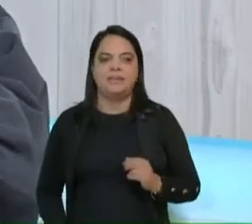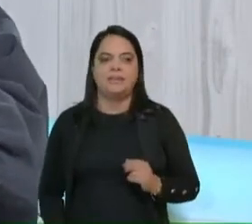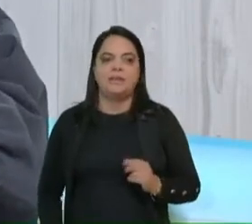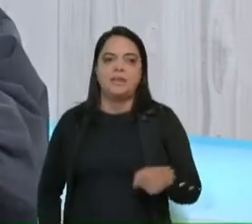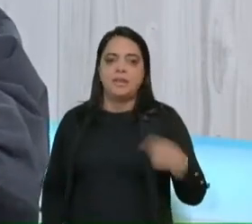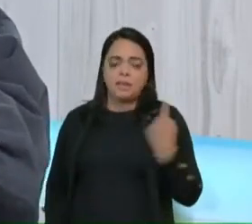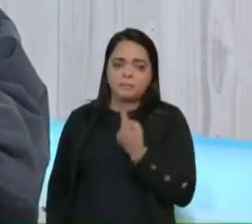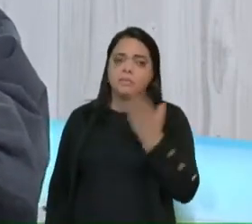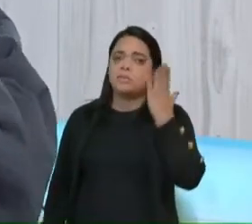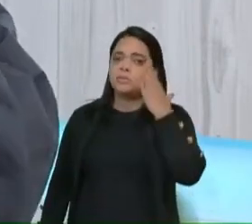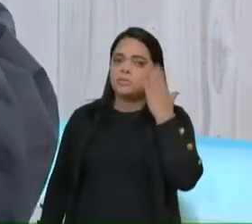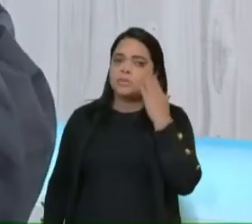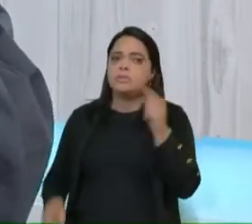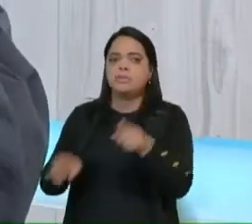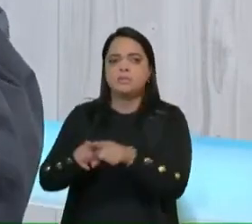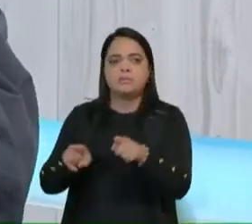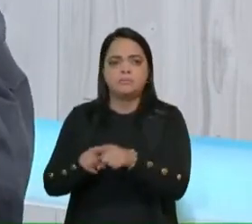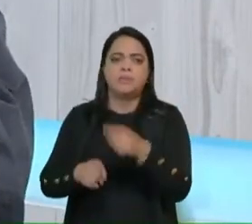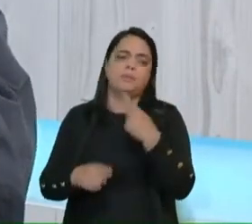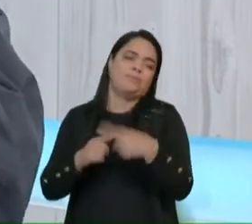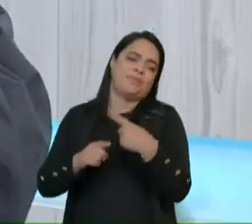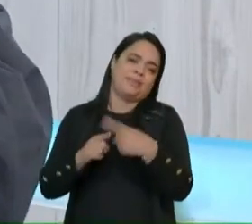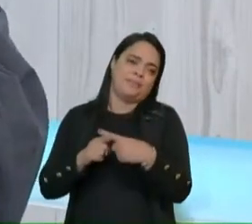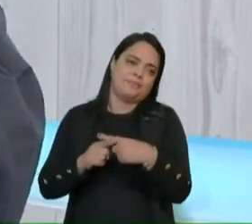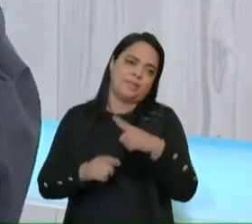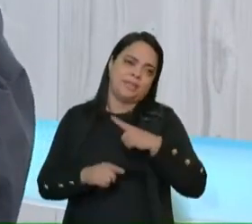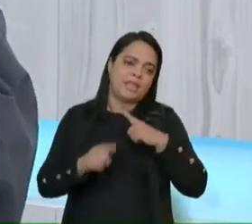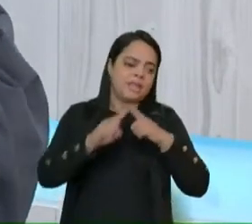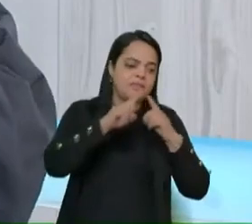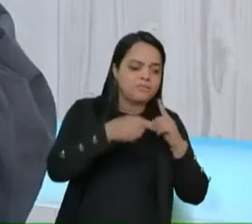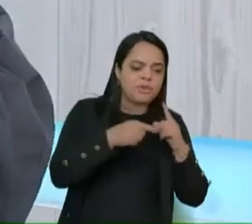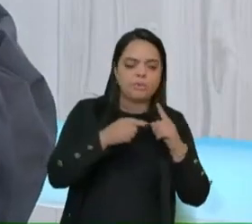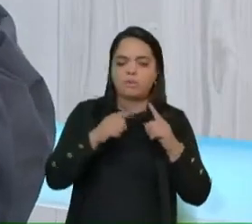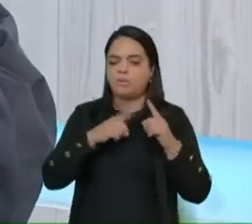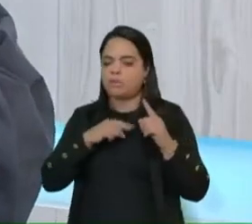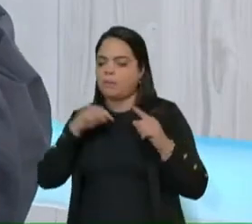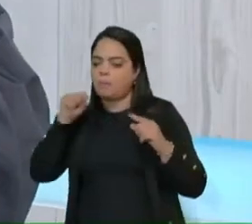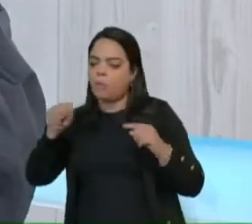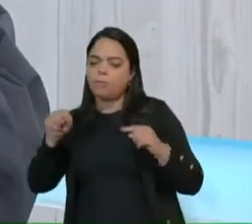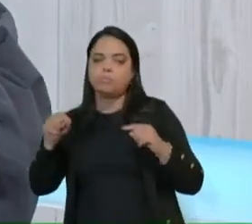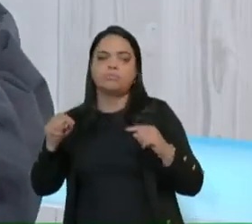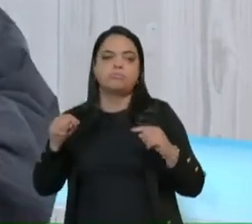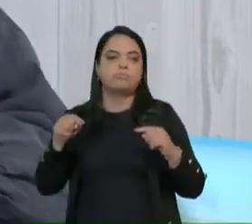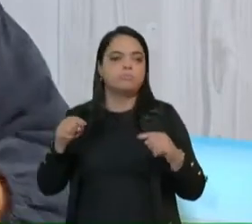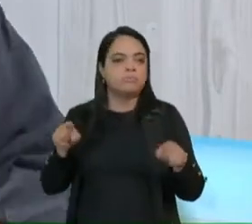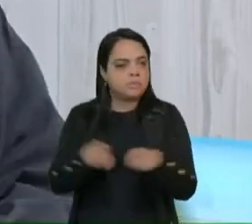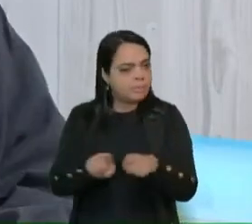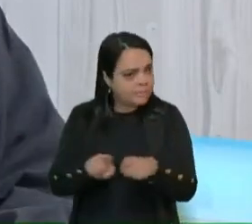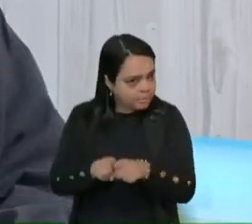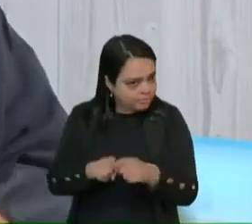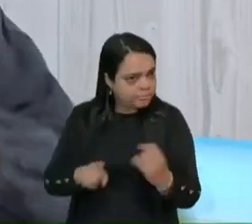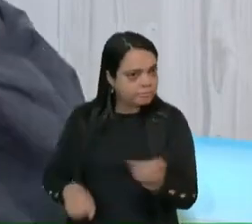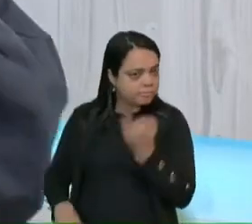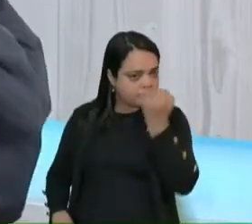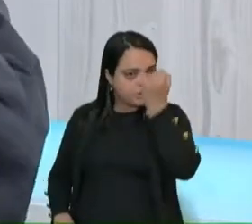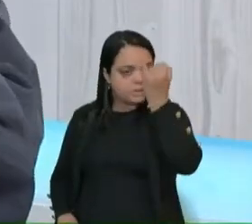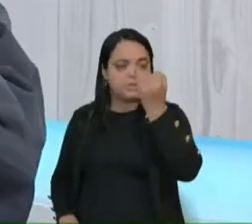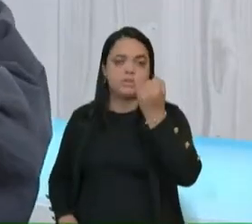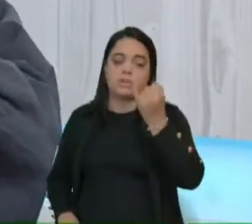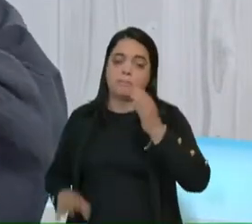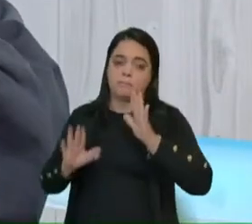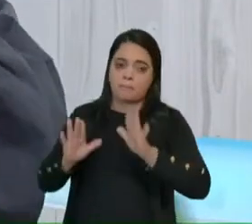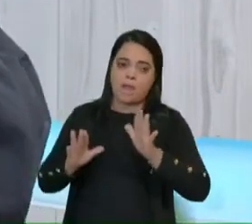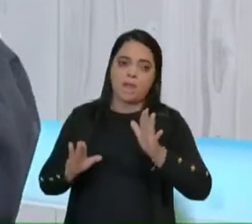gente possa entender também né porque você Onde onde tem vírgula onde tem ponto né então isso também é muito bem trabalhado Então mas esses